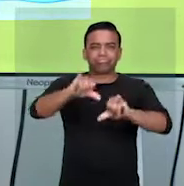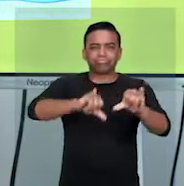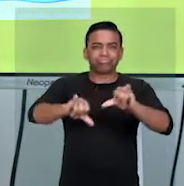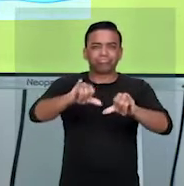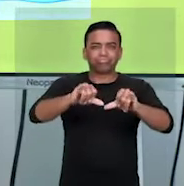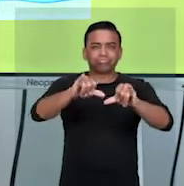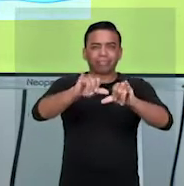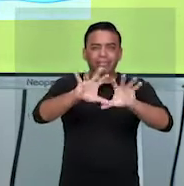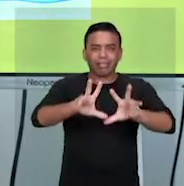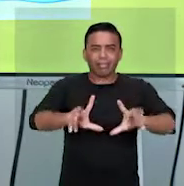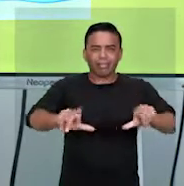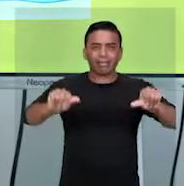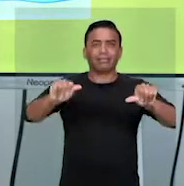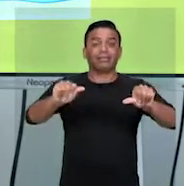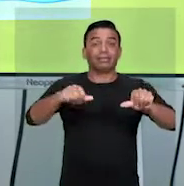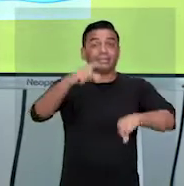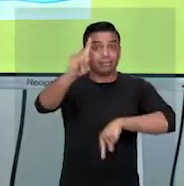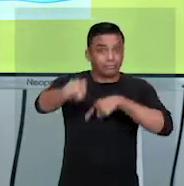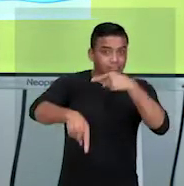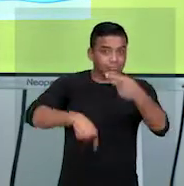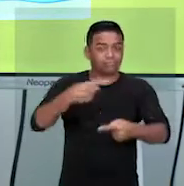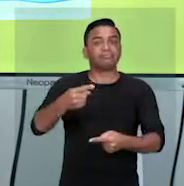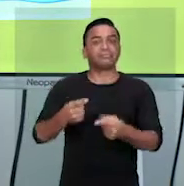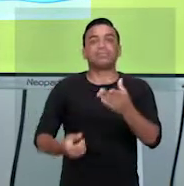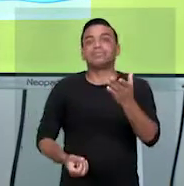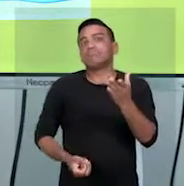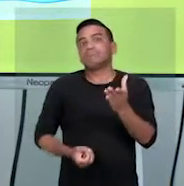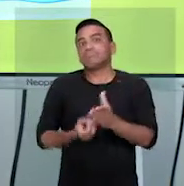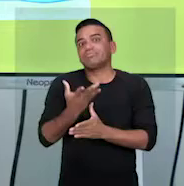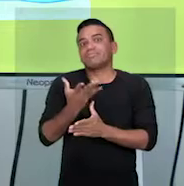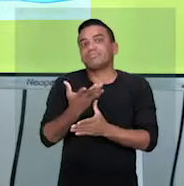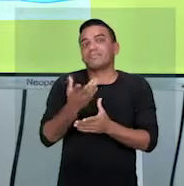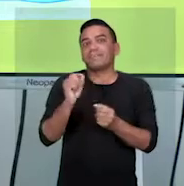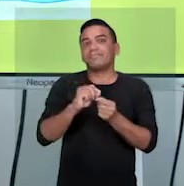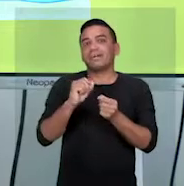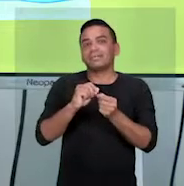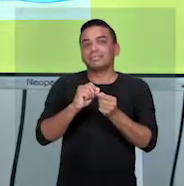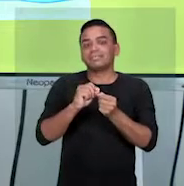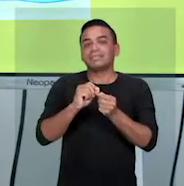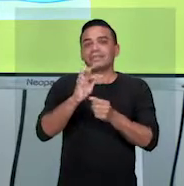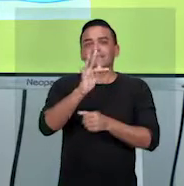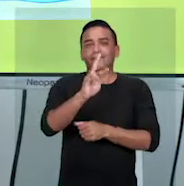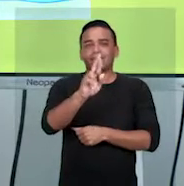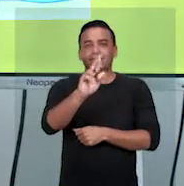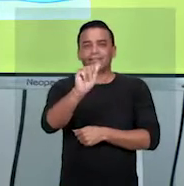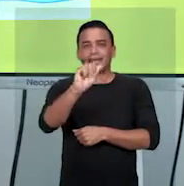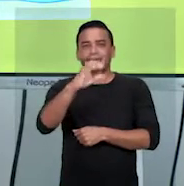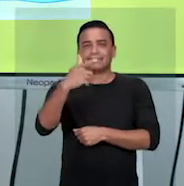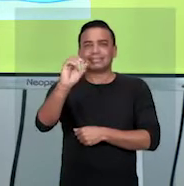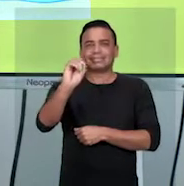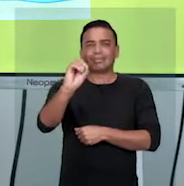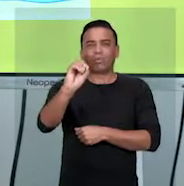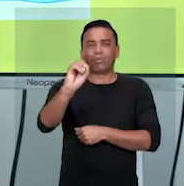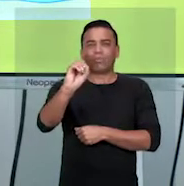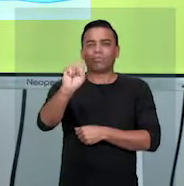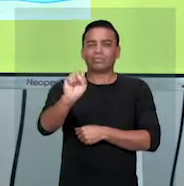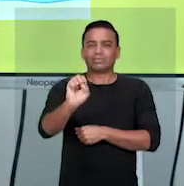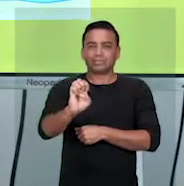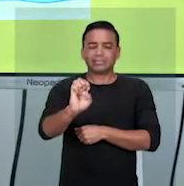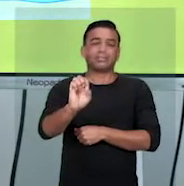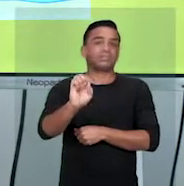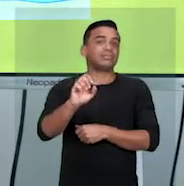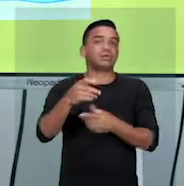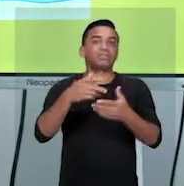de limpeza. E, posteriormente, ele passa por um processo chamado de fração, ou seja, ele vai ser destilado